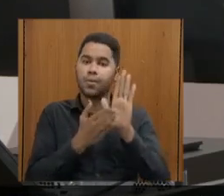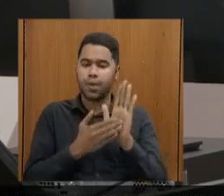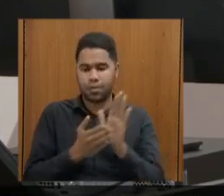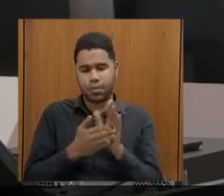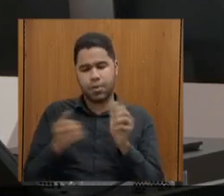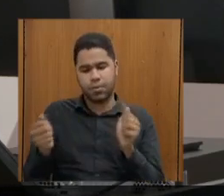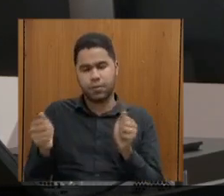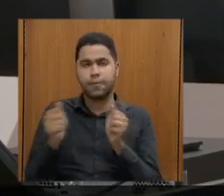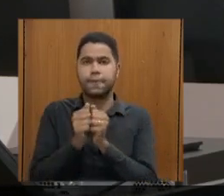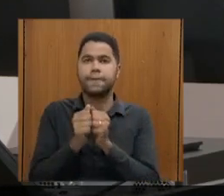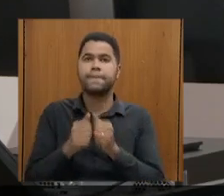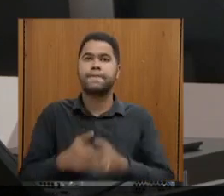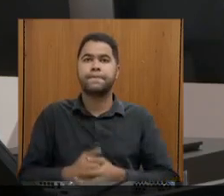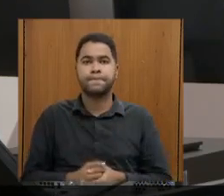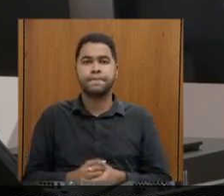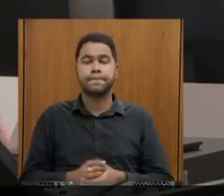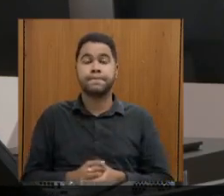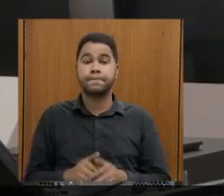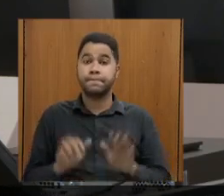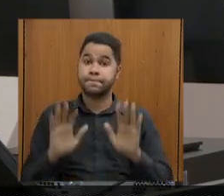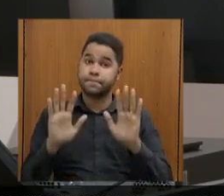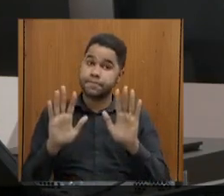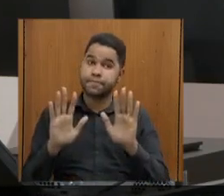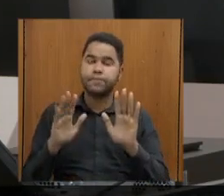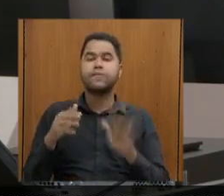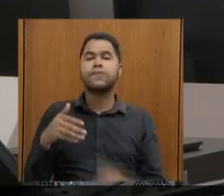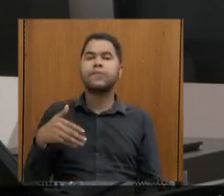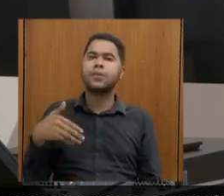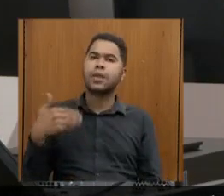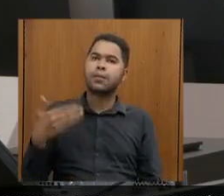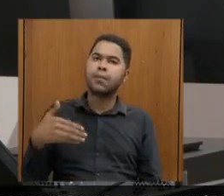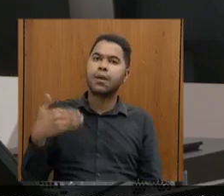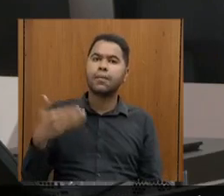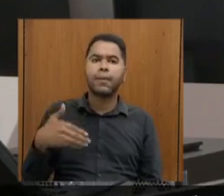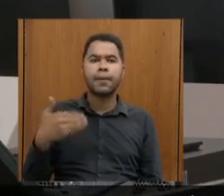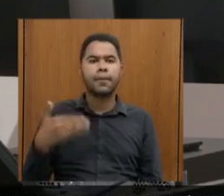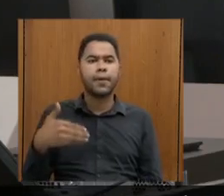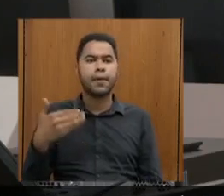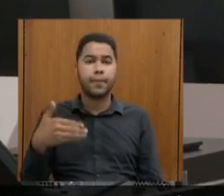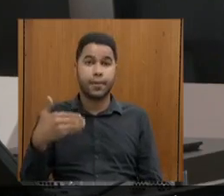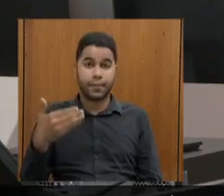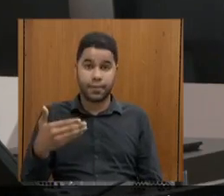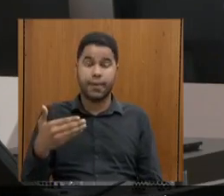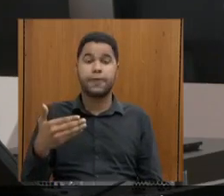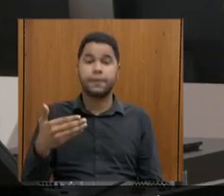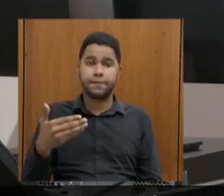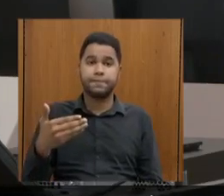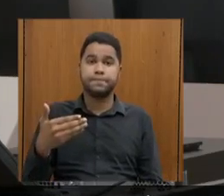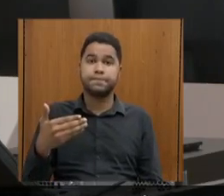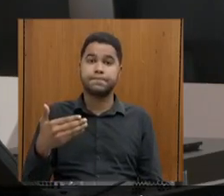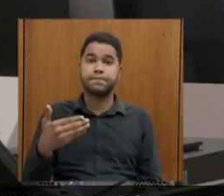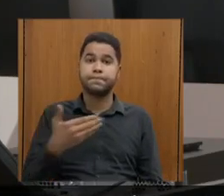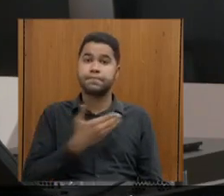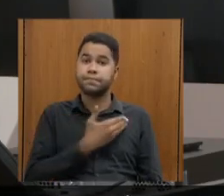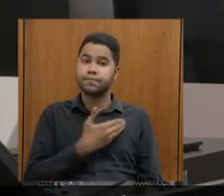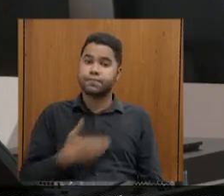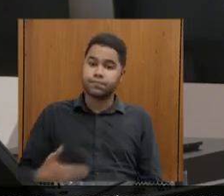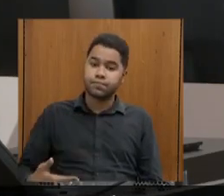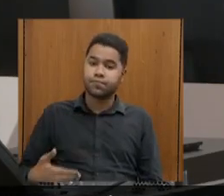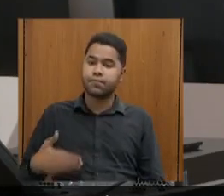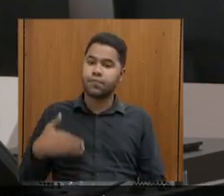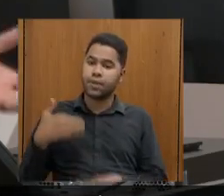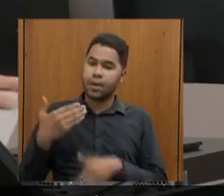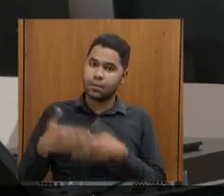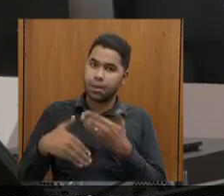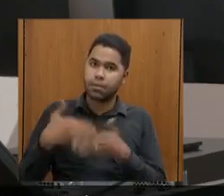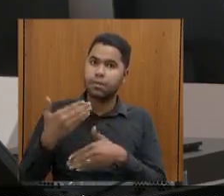conjuntas é só que cada vez que as cada vez que o estado vai crescendo